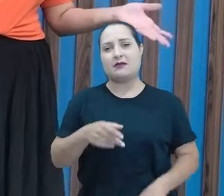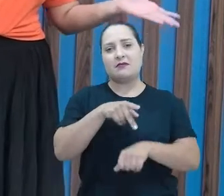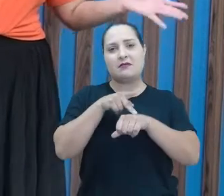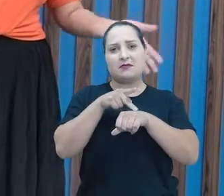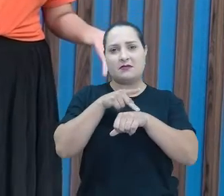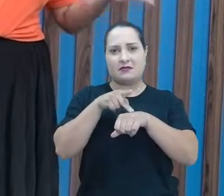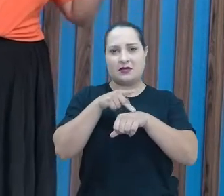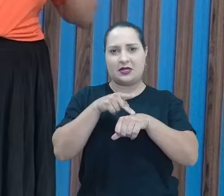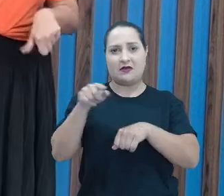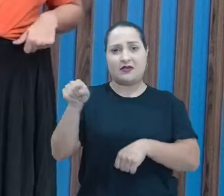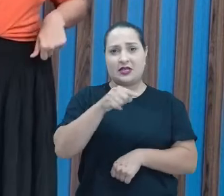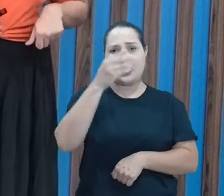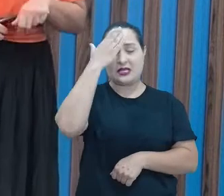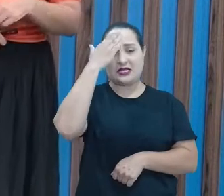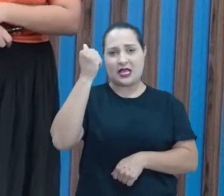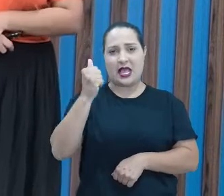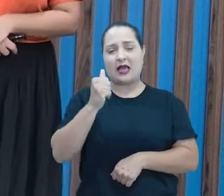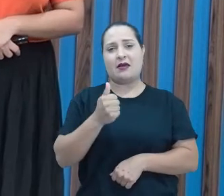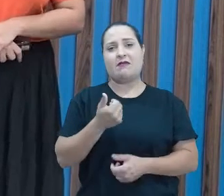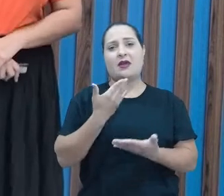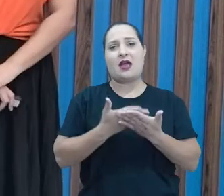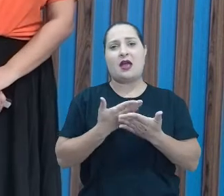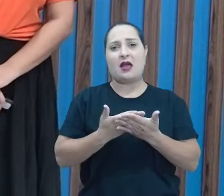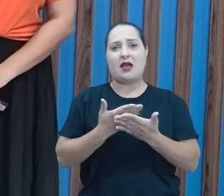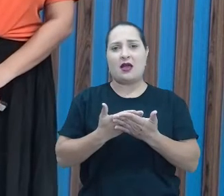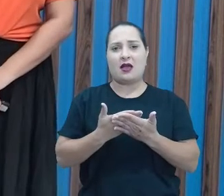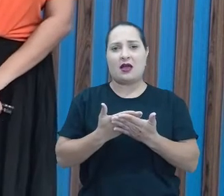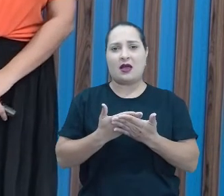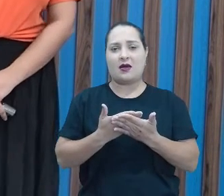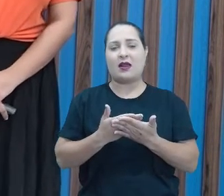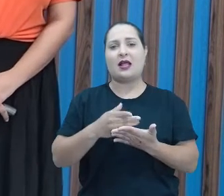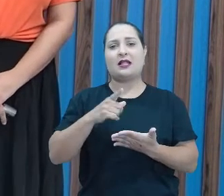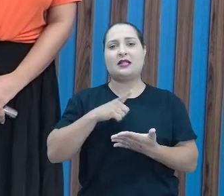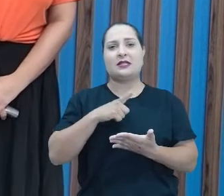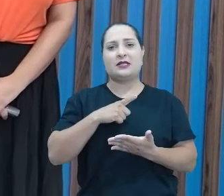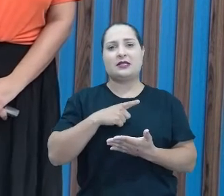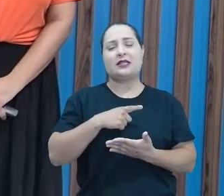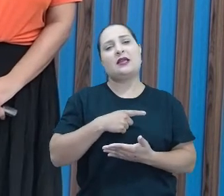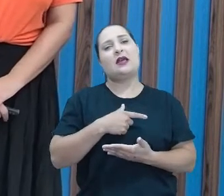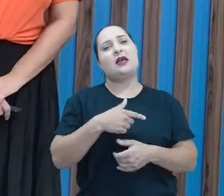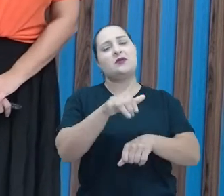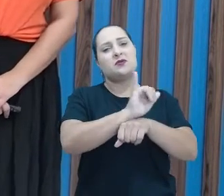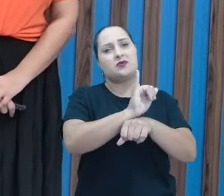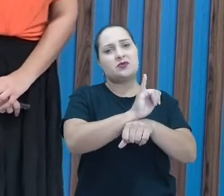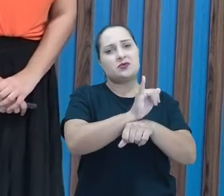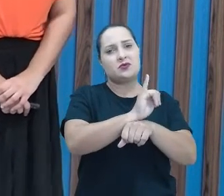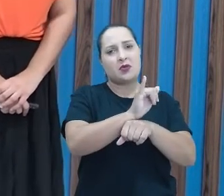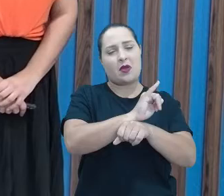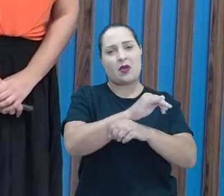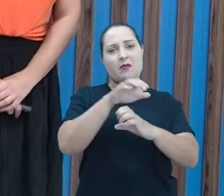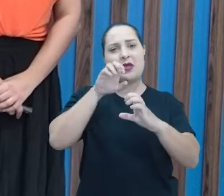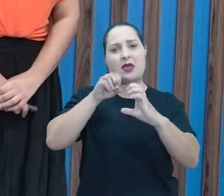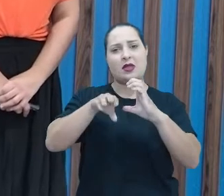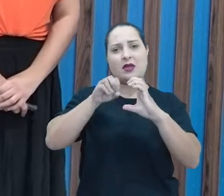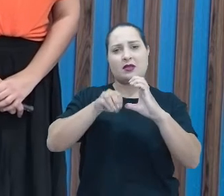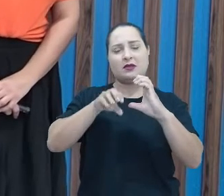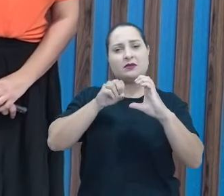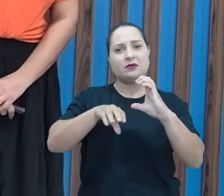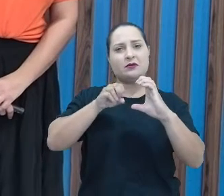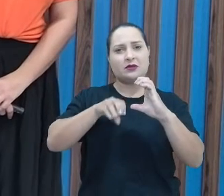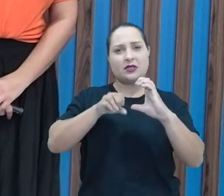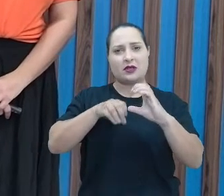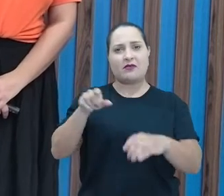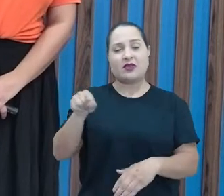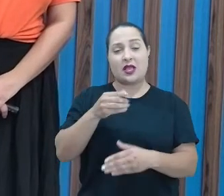Como vocês sabem, nossas aulas estão no nosso canal do YouTube Educa Recife. Então, basta vocês entrarem lá